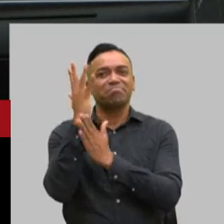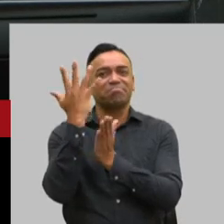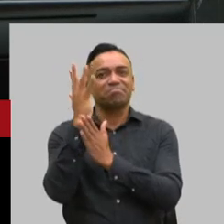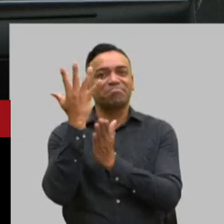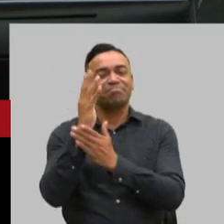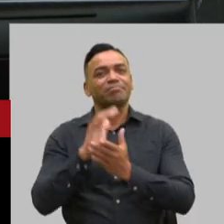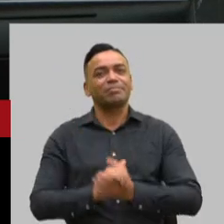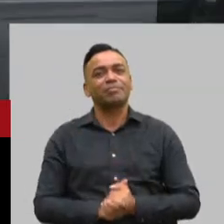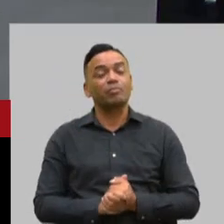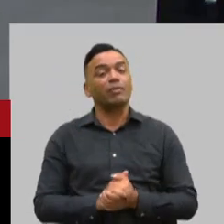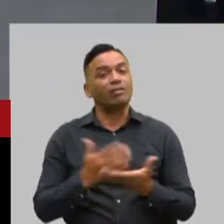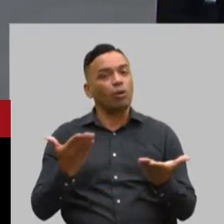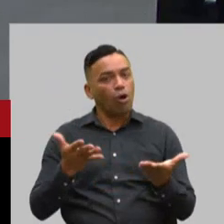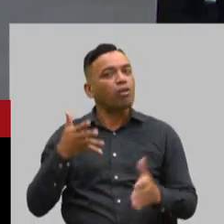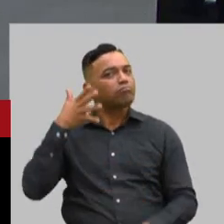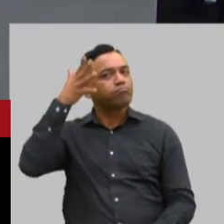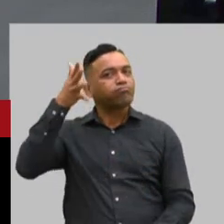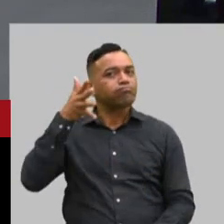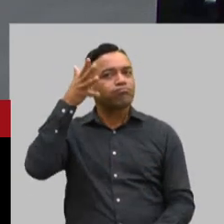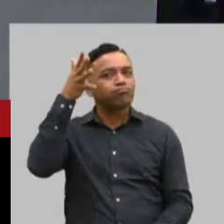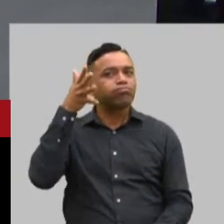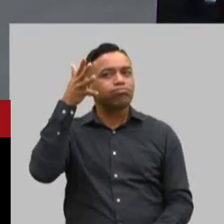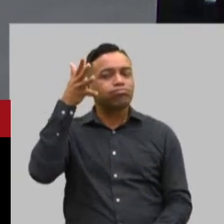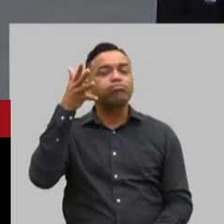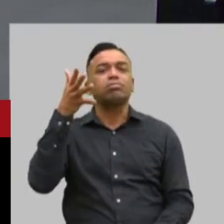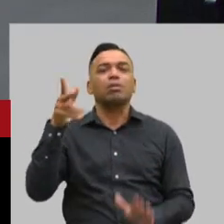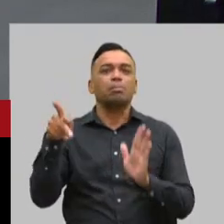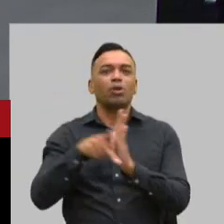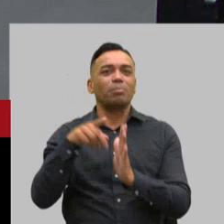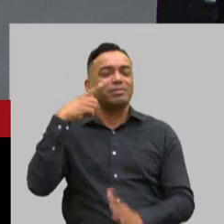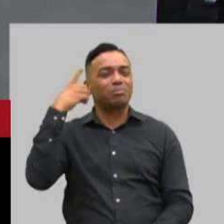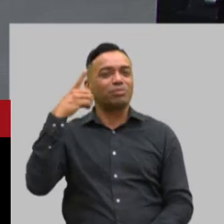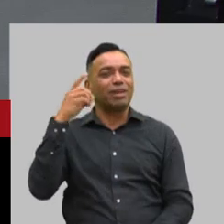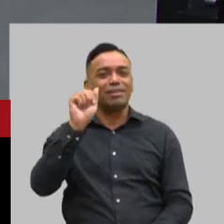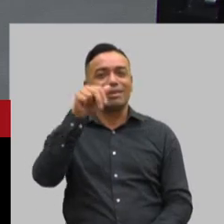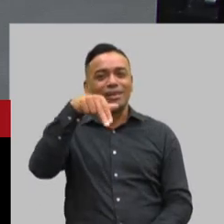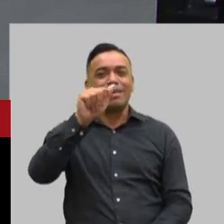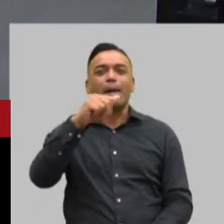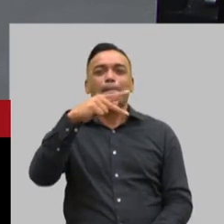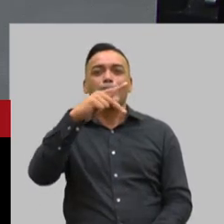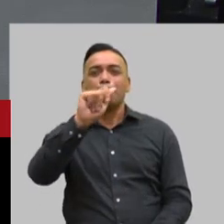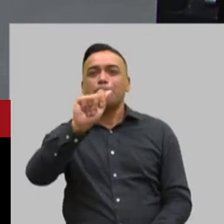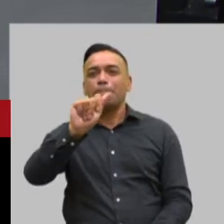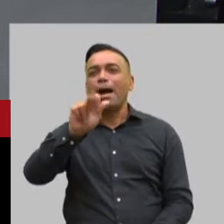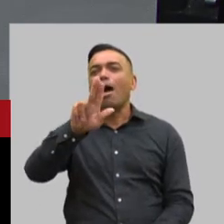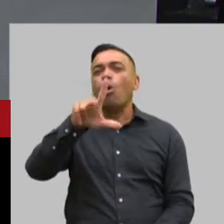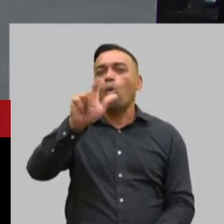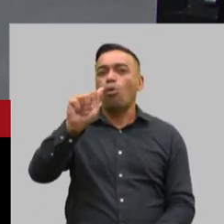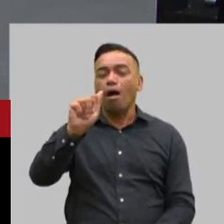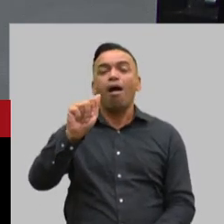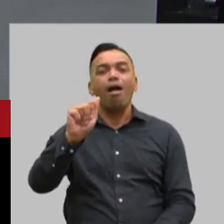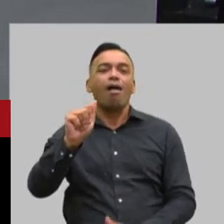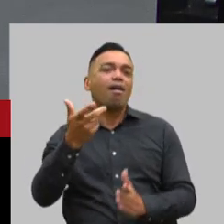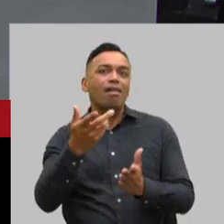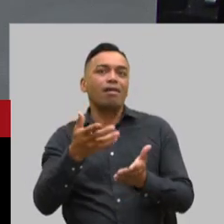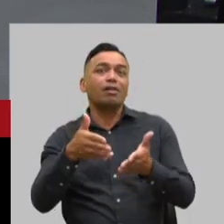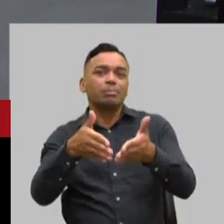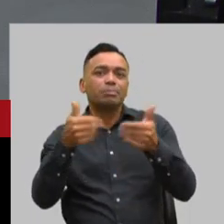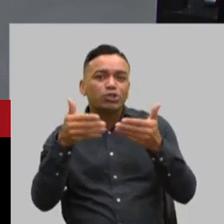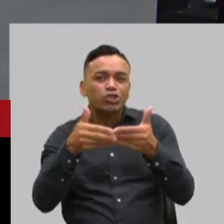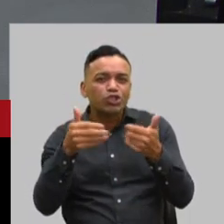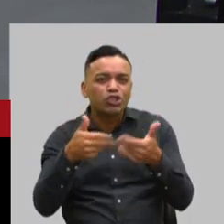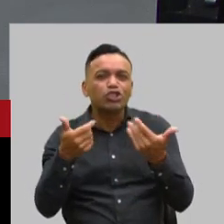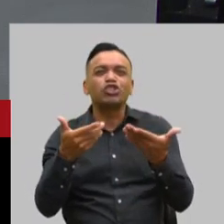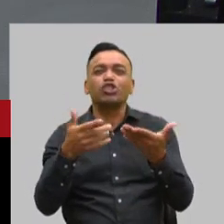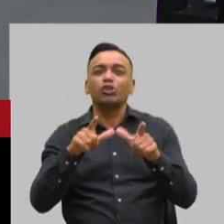Com a palavra para seu pronunciamento, a deputada Ana Paula Siqueira, autora do requerimento que solicitou a concessão